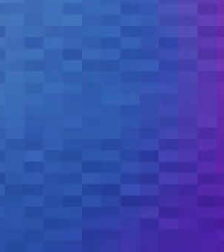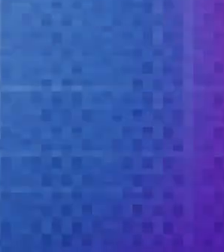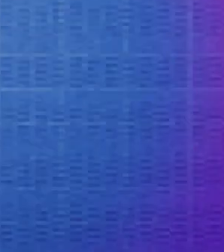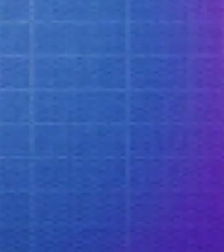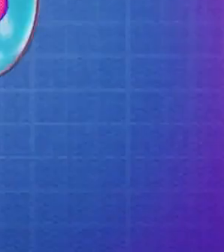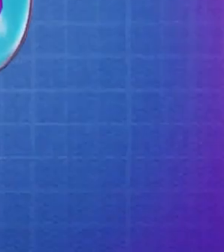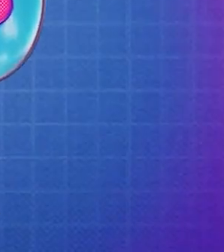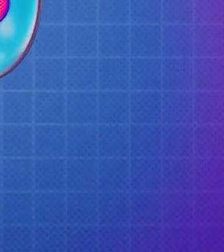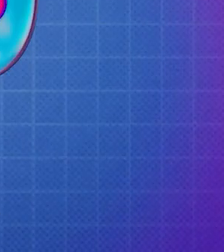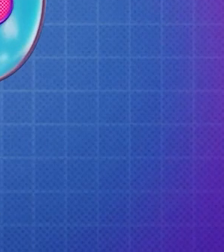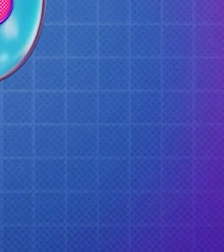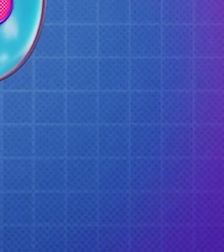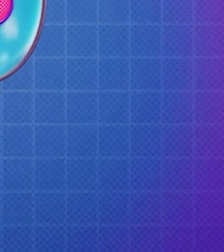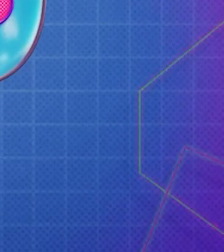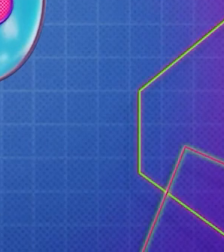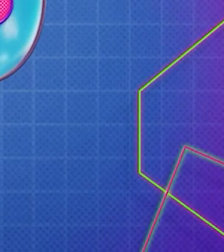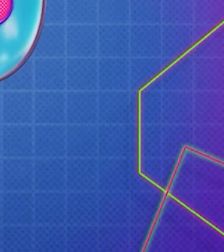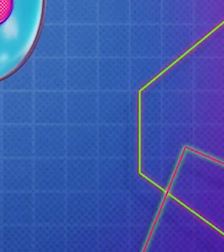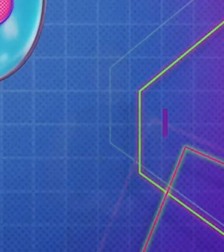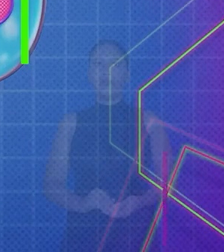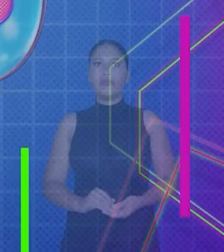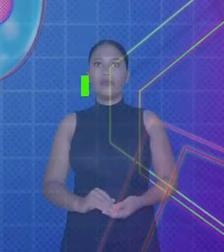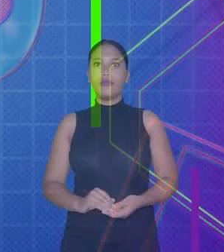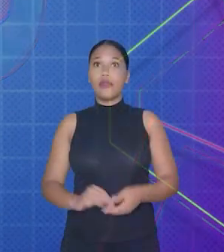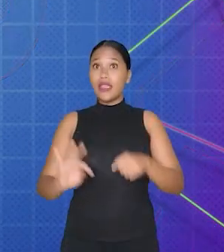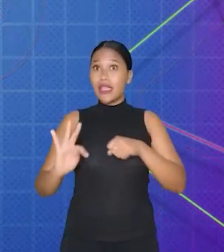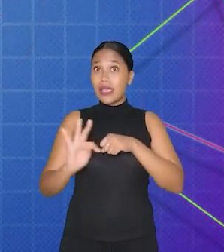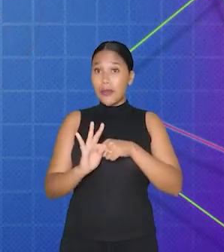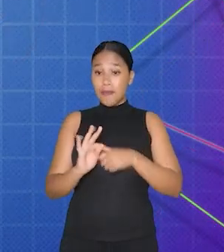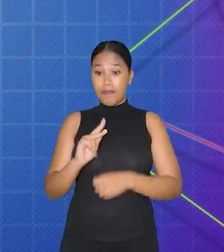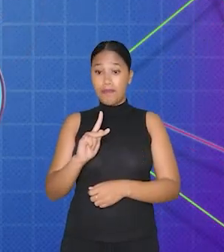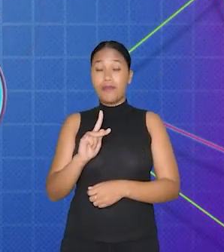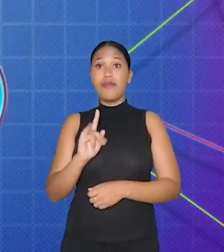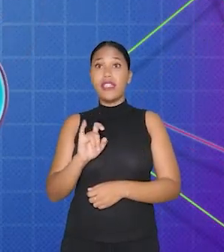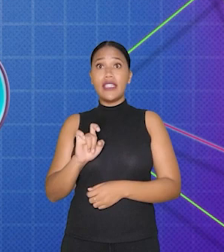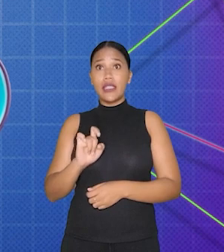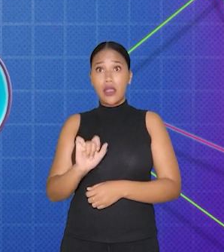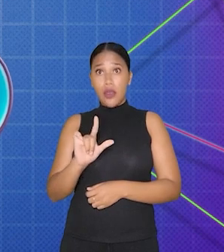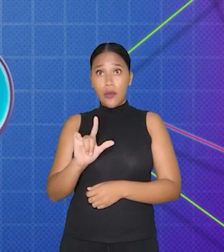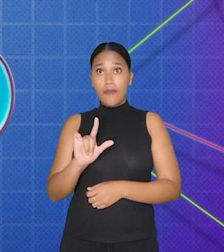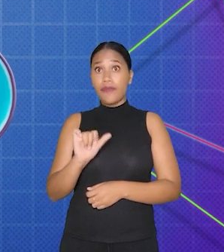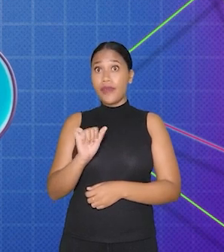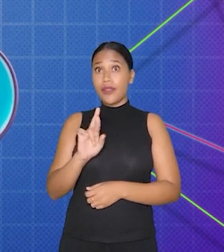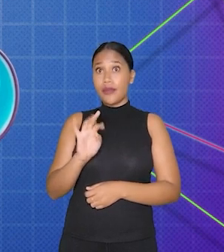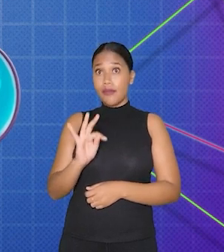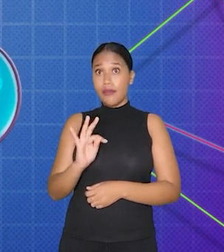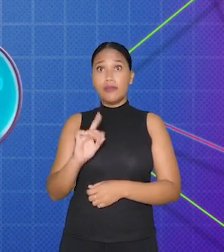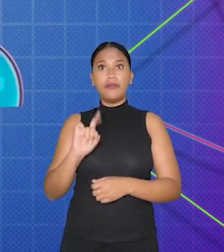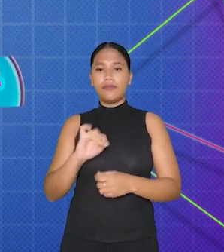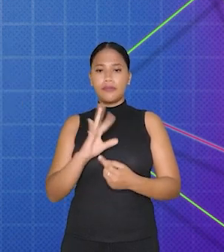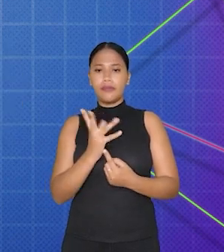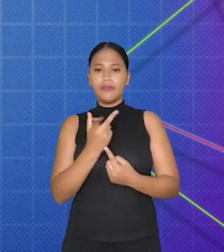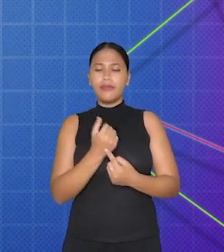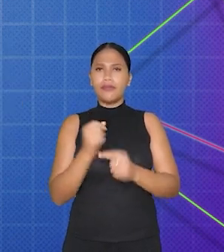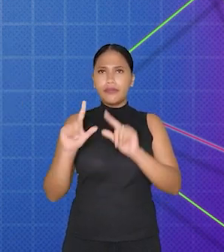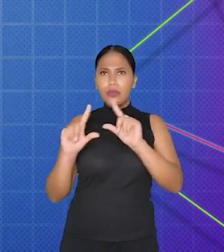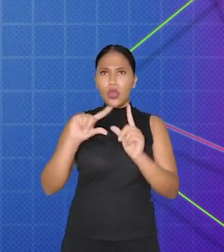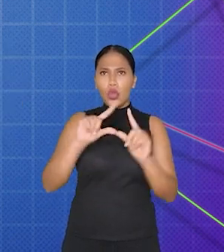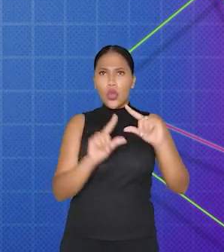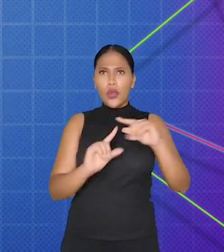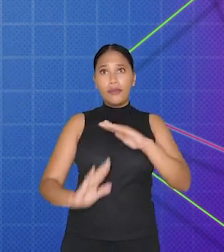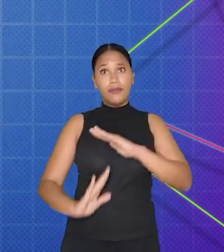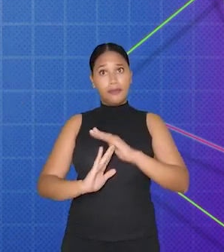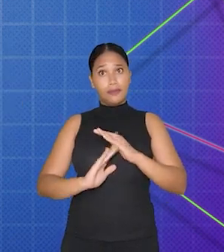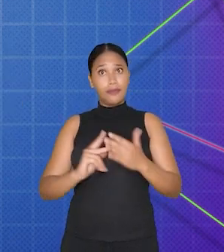professor Caio Passos. Práticas em pixel art. A técnica de pixel art tem como base a ideia de limitações